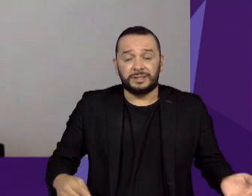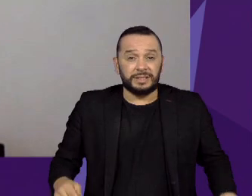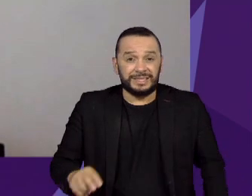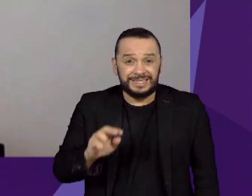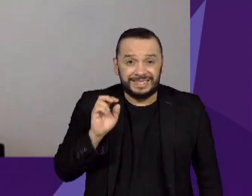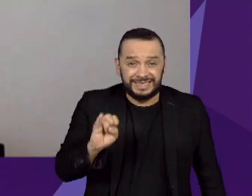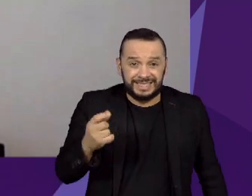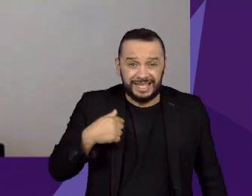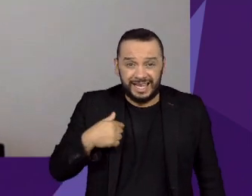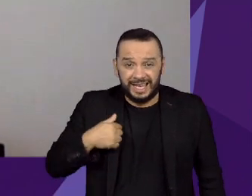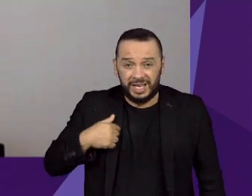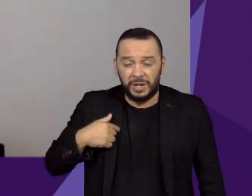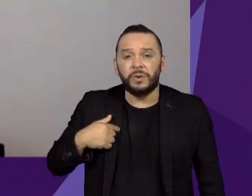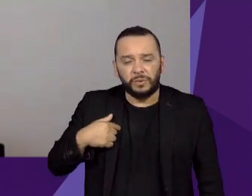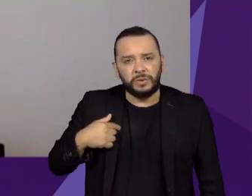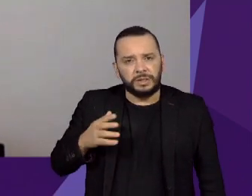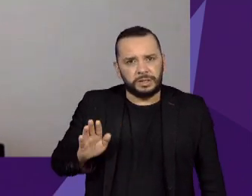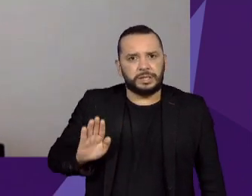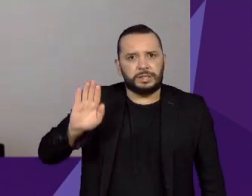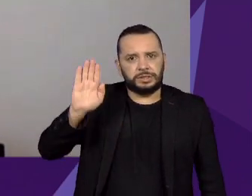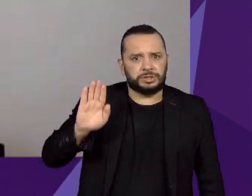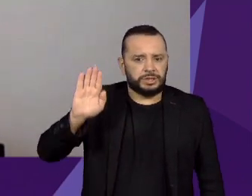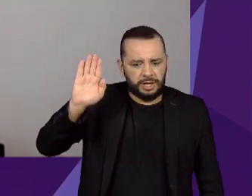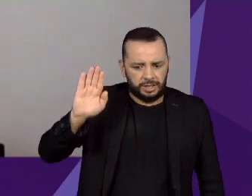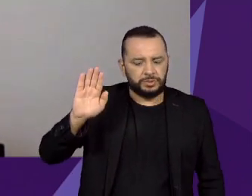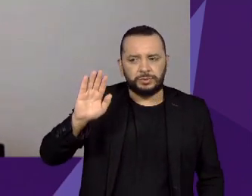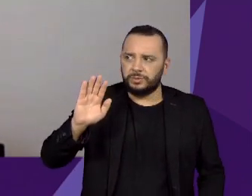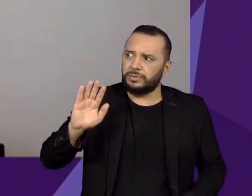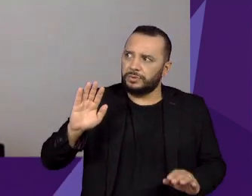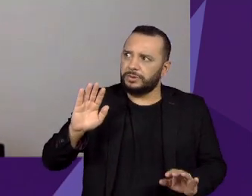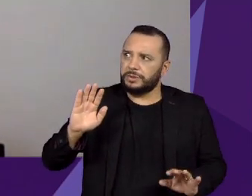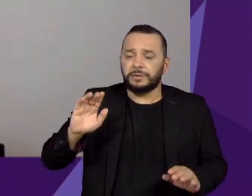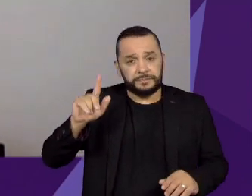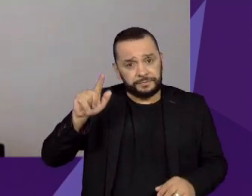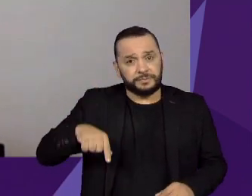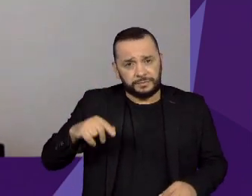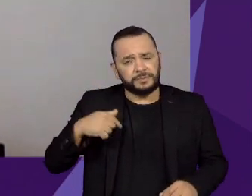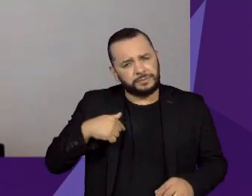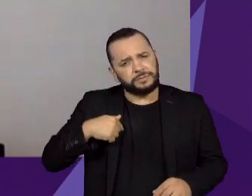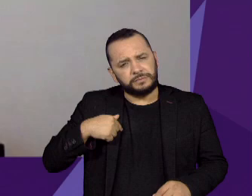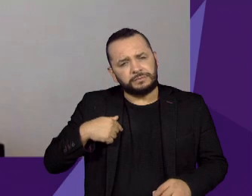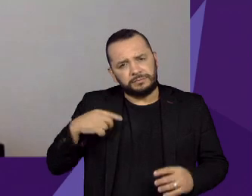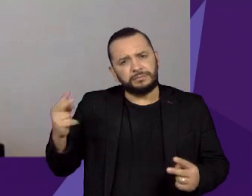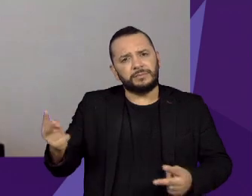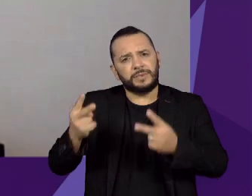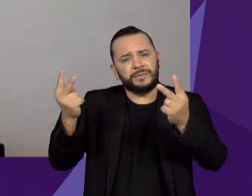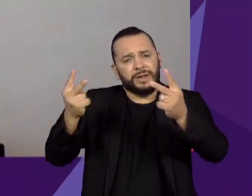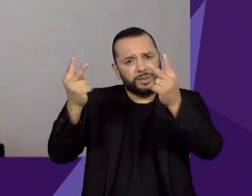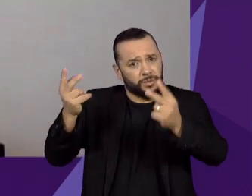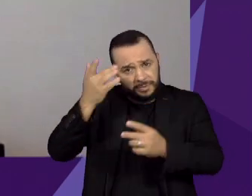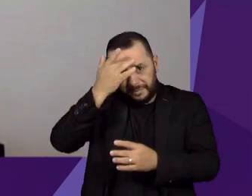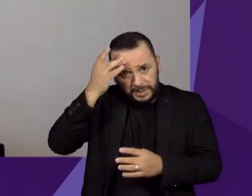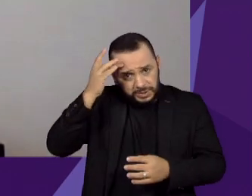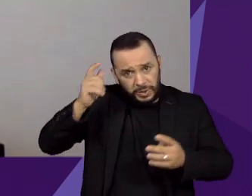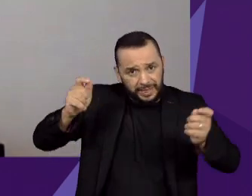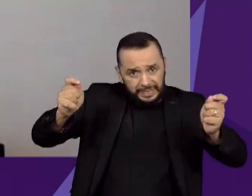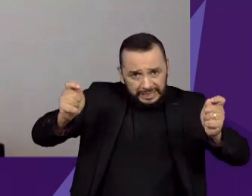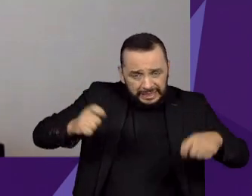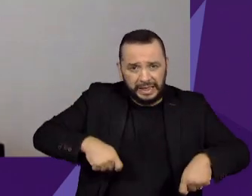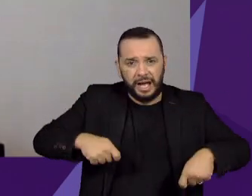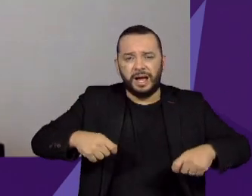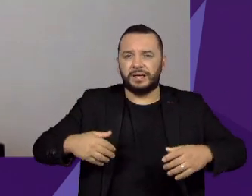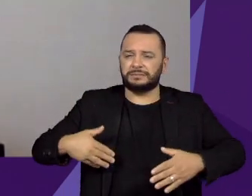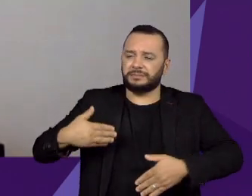momento de extremo valor, desde que você veja pessoas capazes de levar essa mensagem à frente e que a